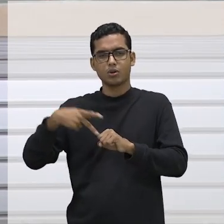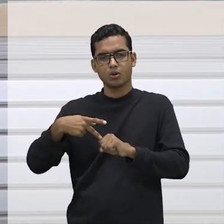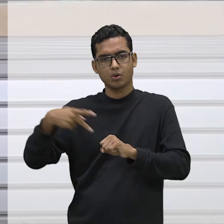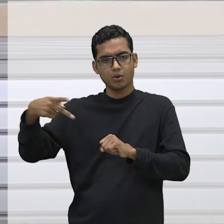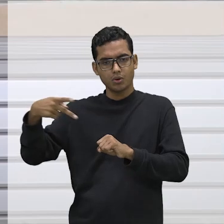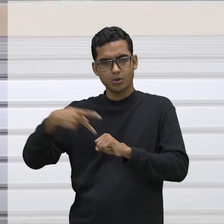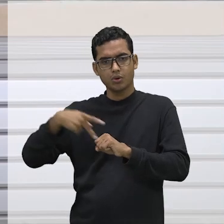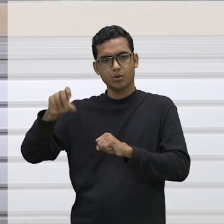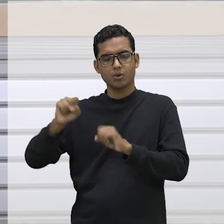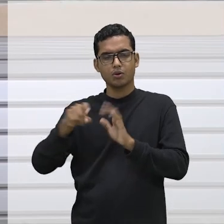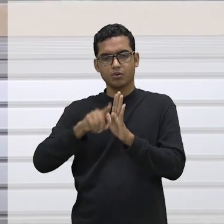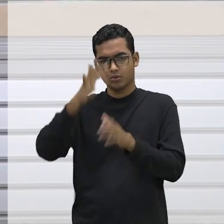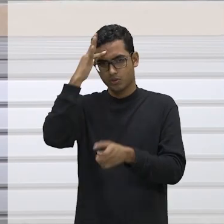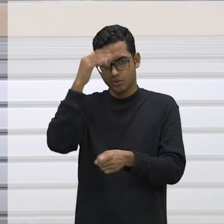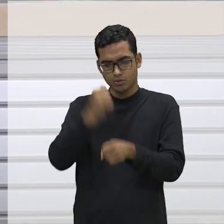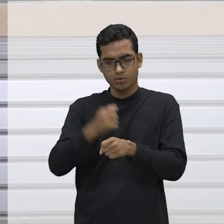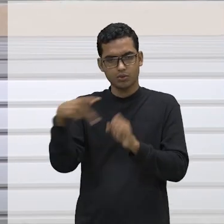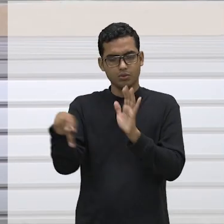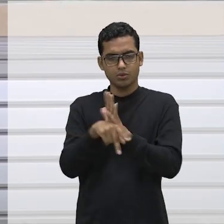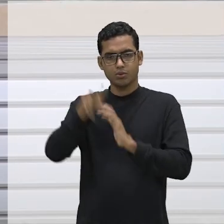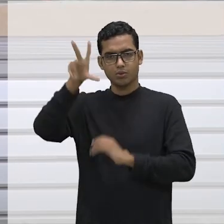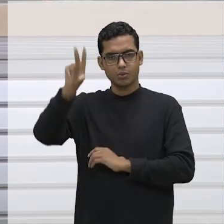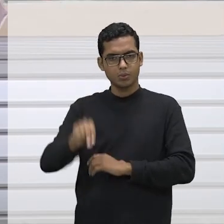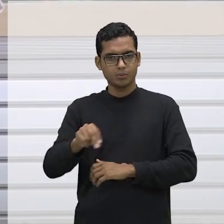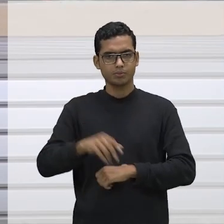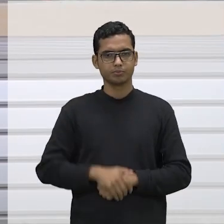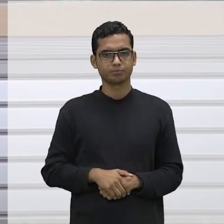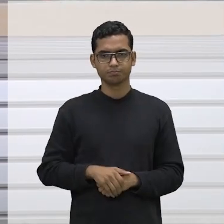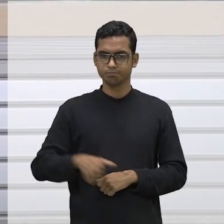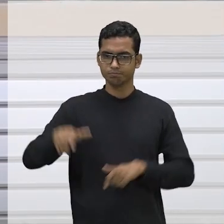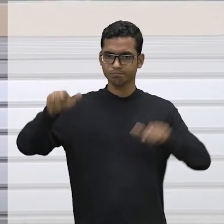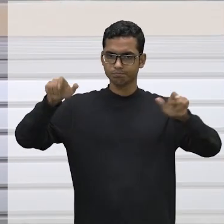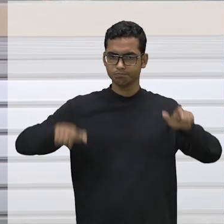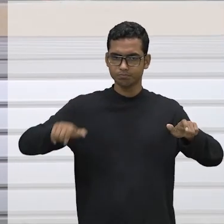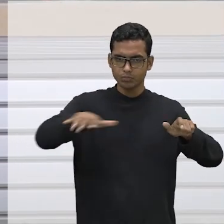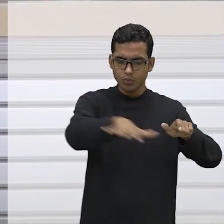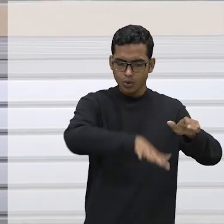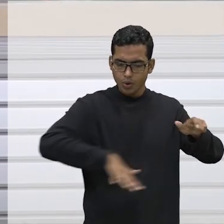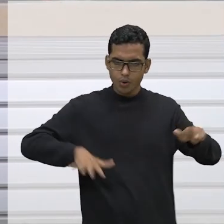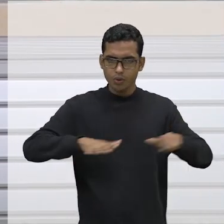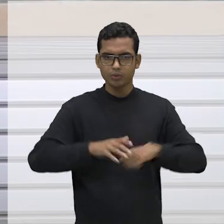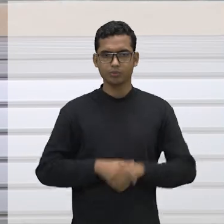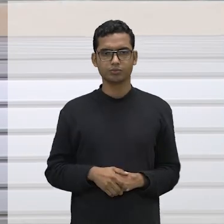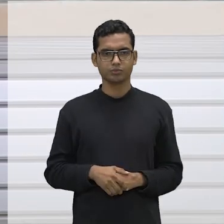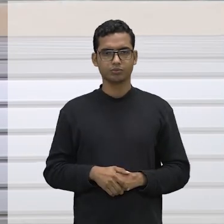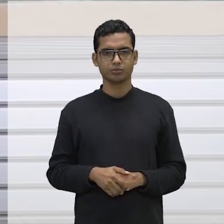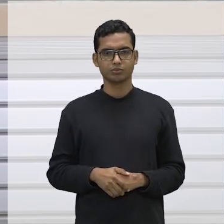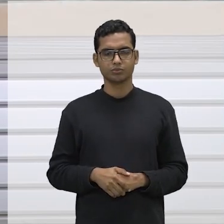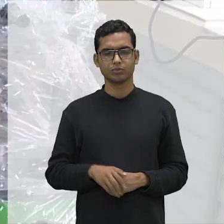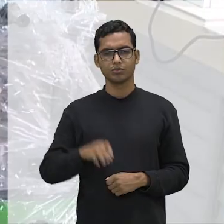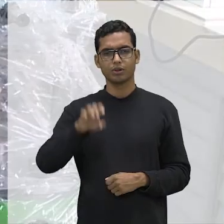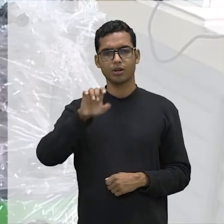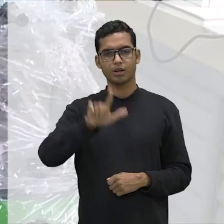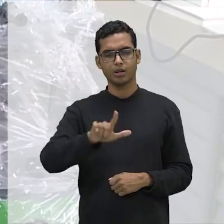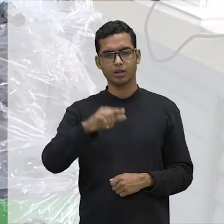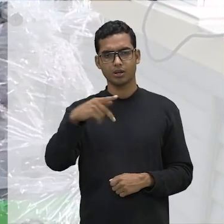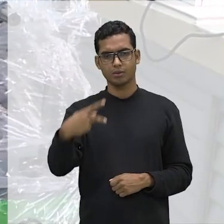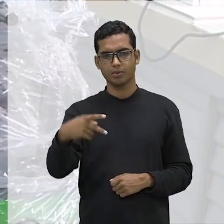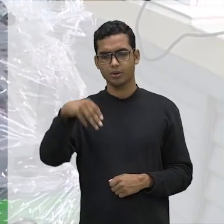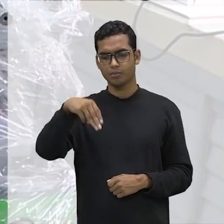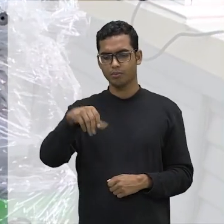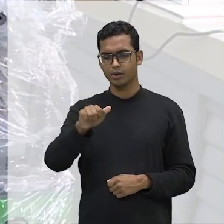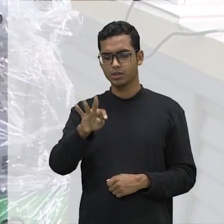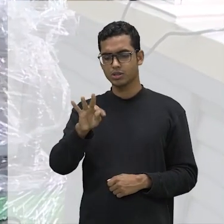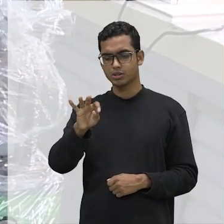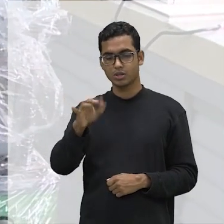da Universidade Federal do Amazonas. Esse ambiente aqui é o LPMAT, que é o laboratório onde eu desenvolvo minha